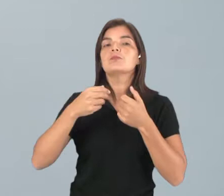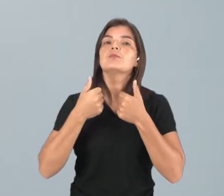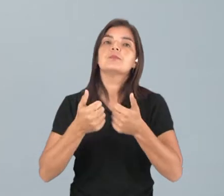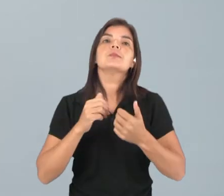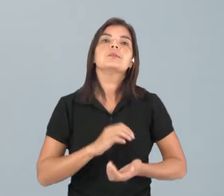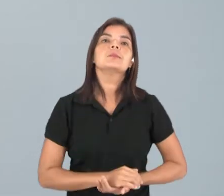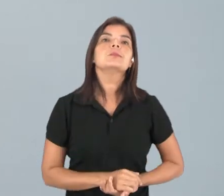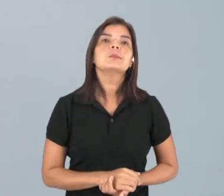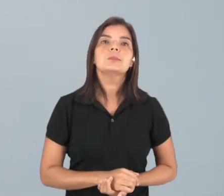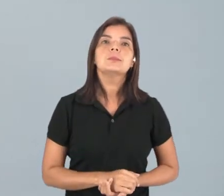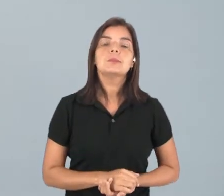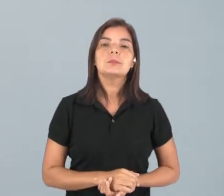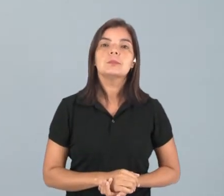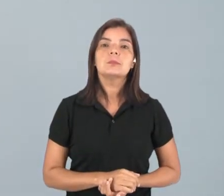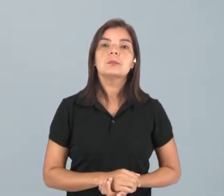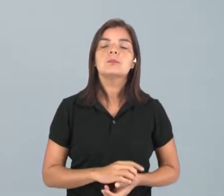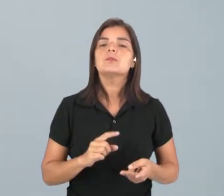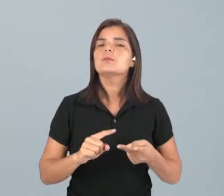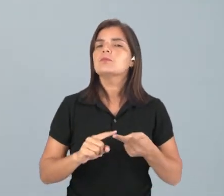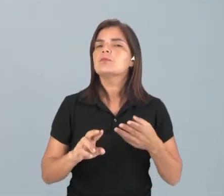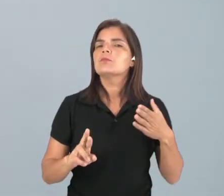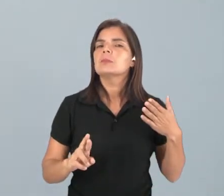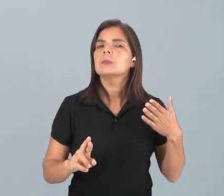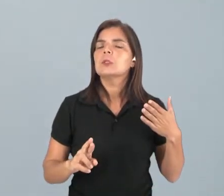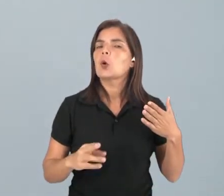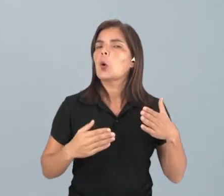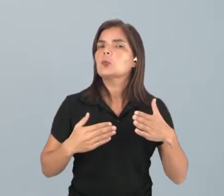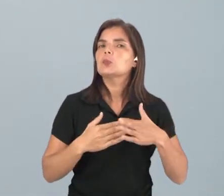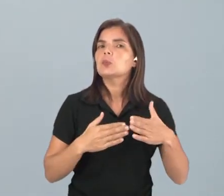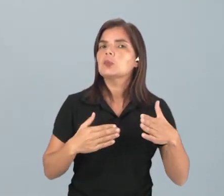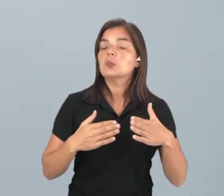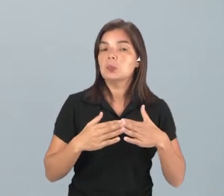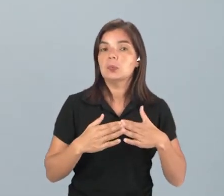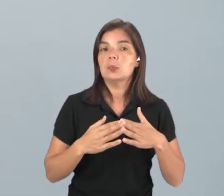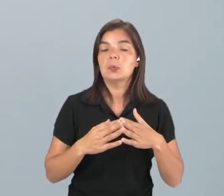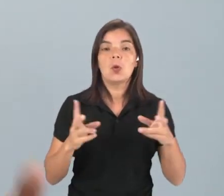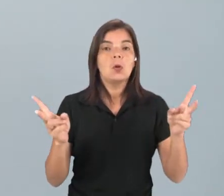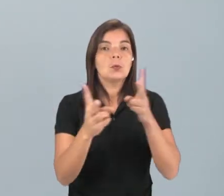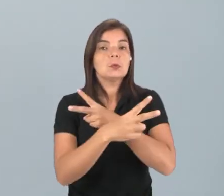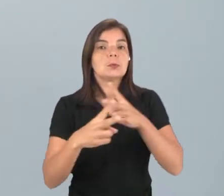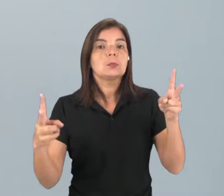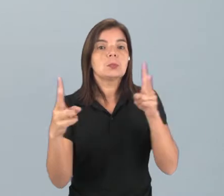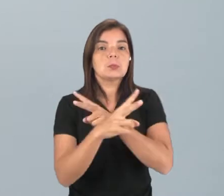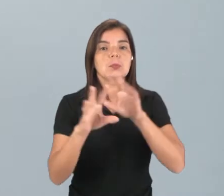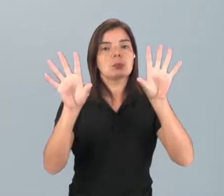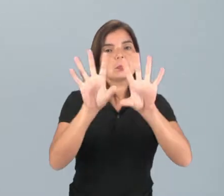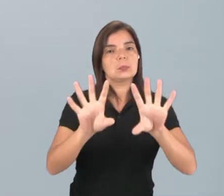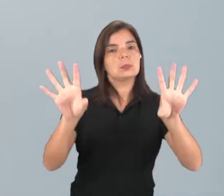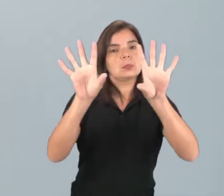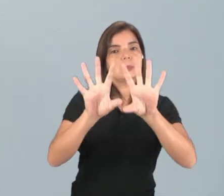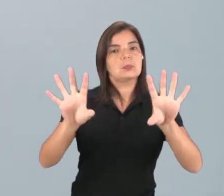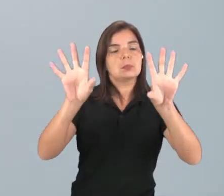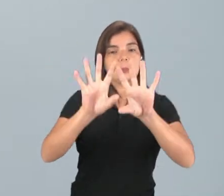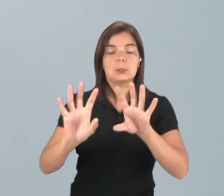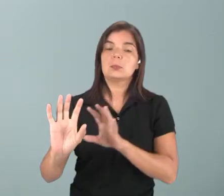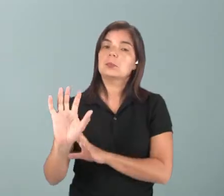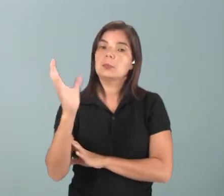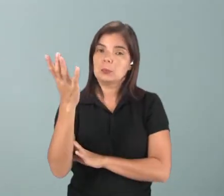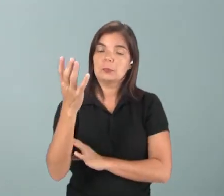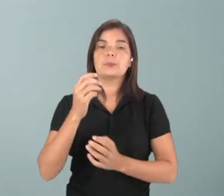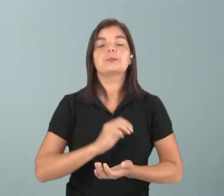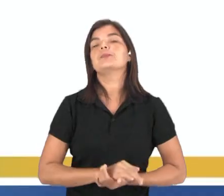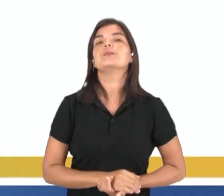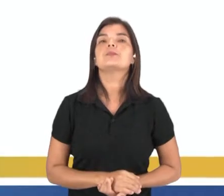bom? Qual é a interferência das massas de ar nas variações climáticas, tá? Vamos entender